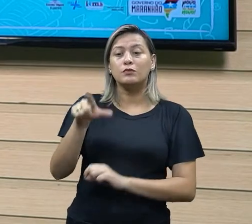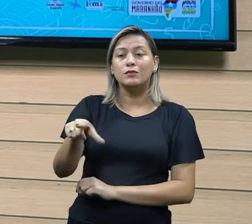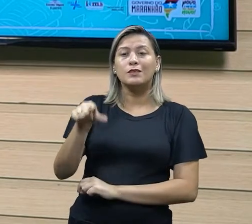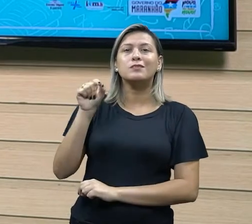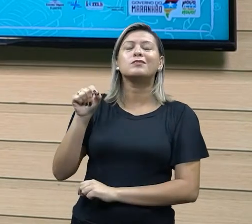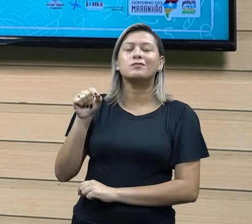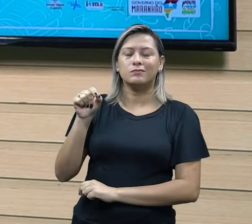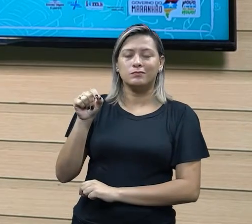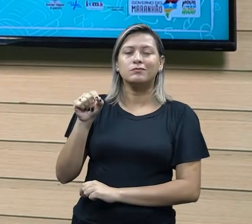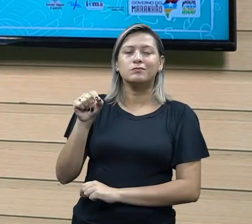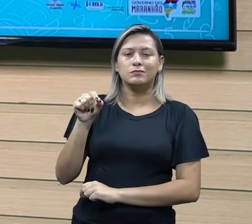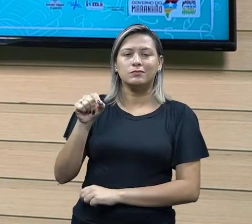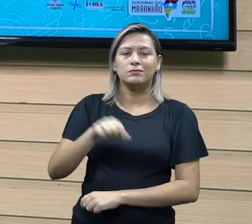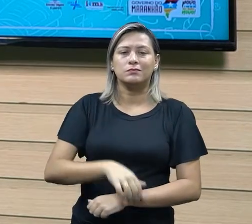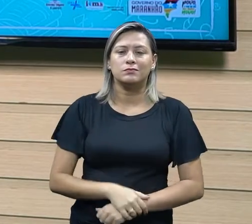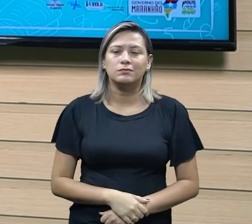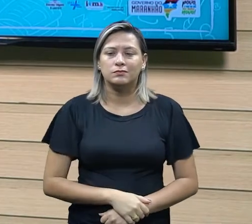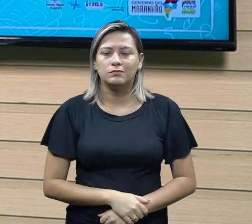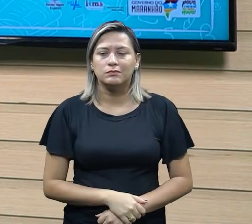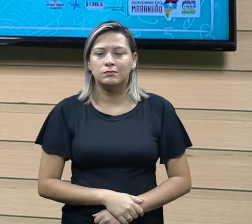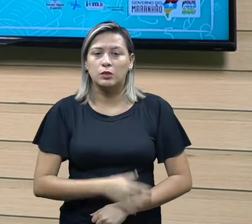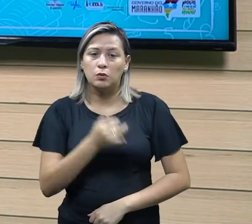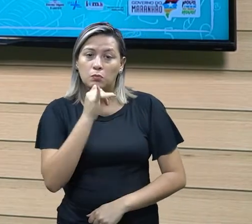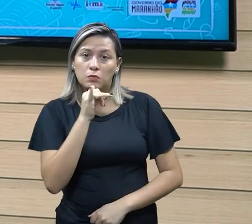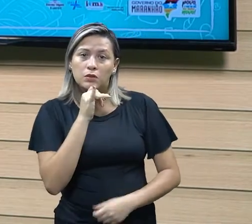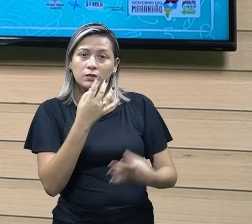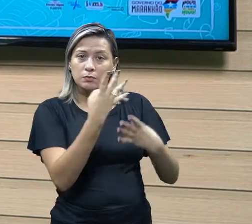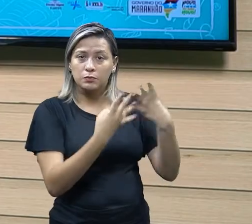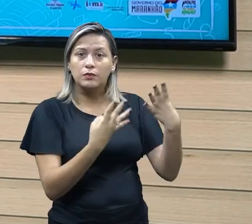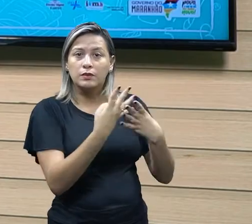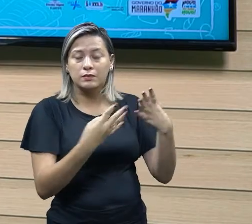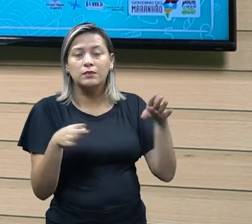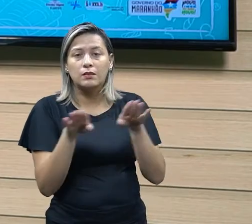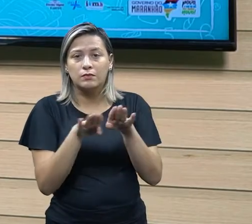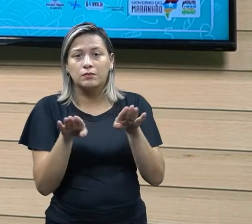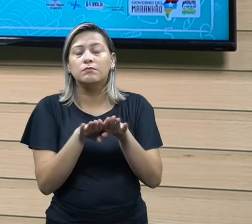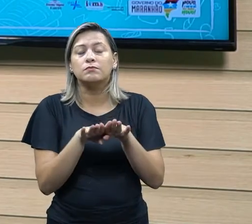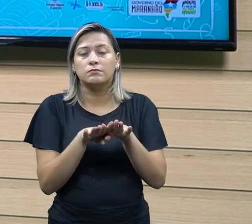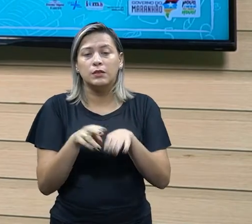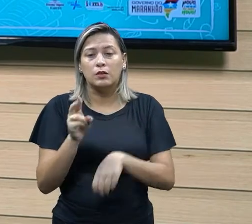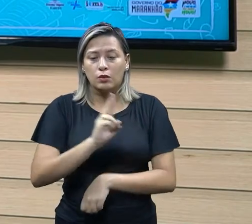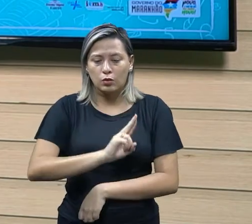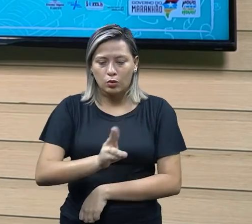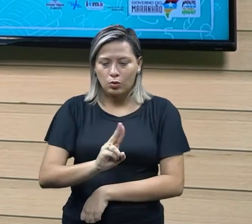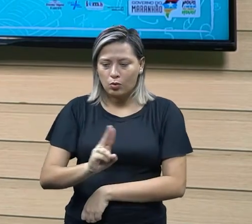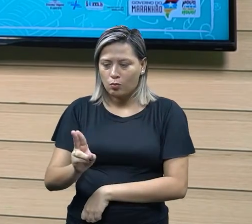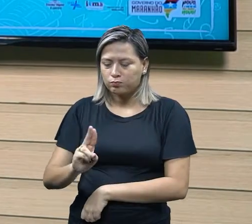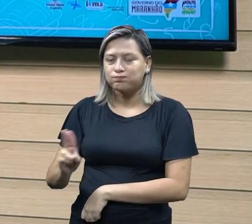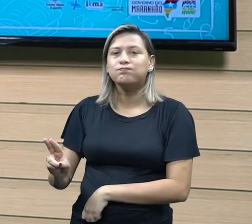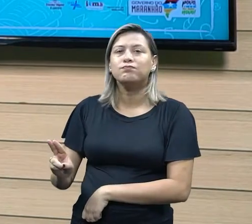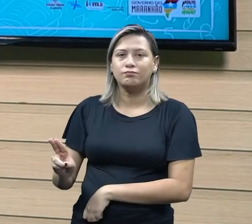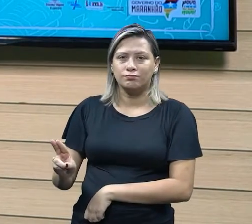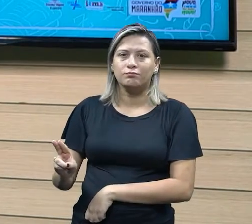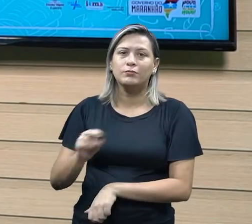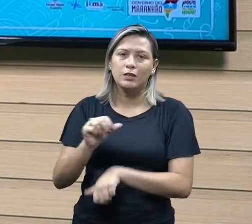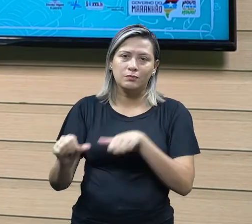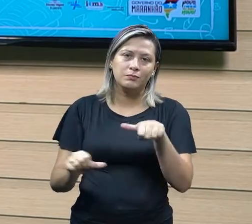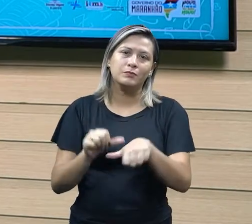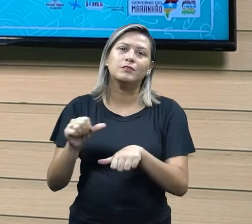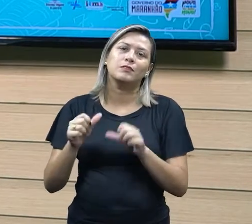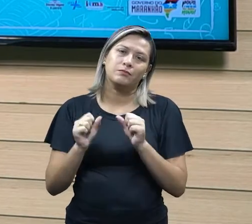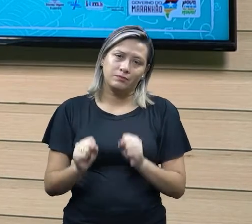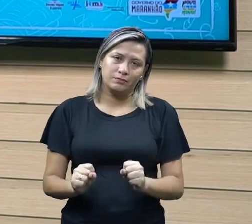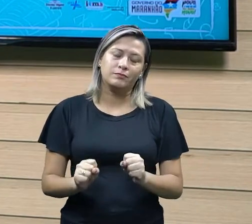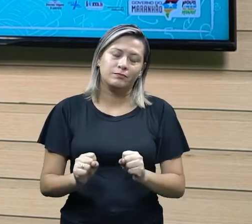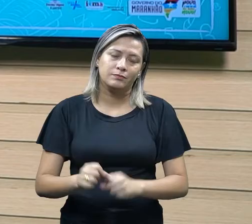aciona esse ambiente. E aí você pode, a exemplo do Excel também, dar nomes àqueles